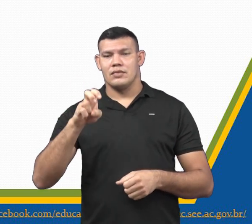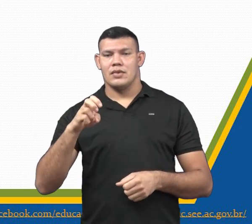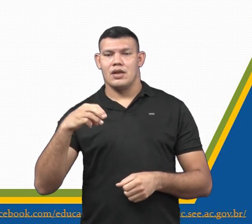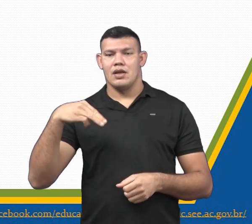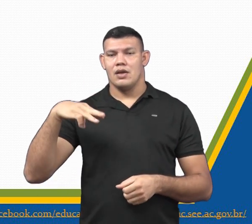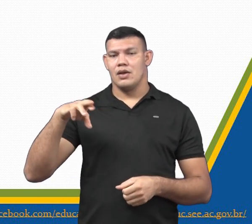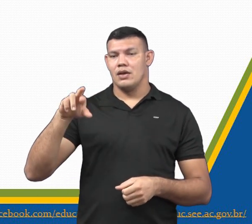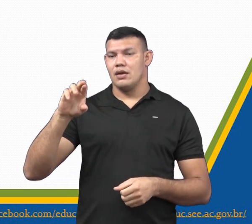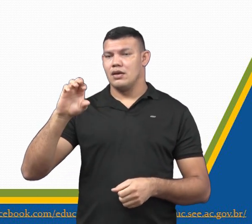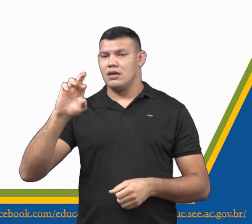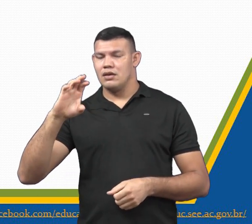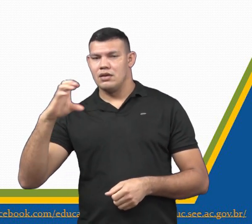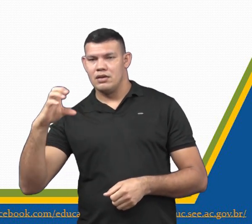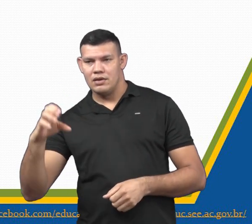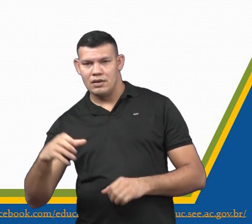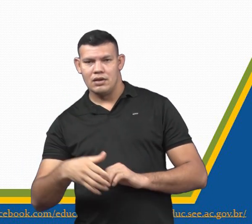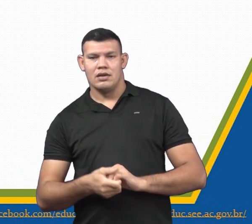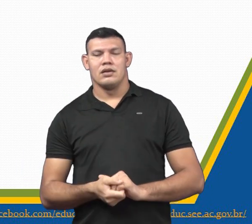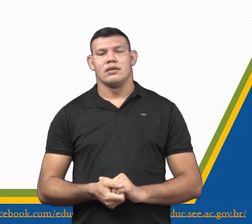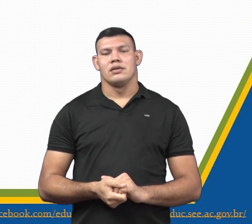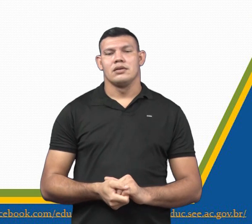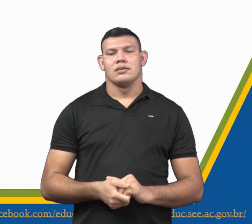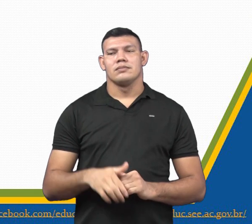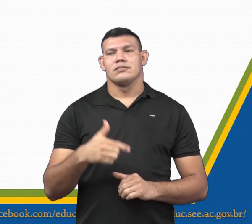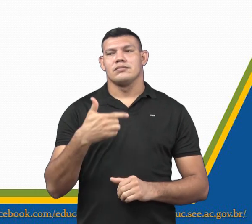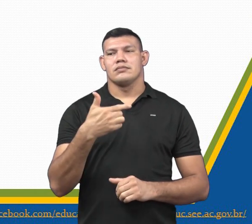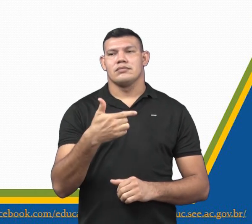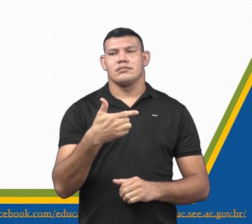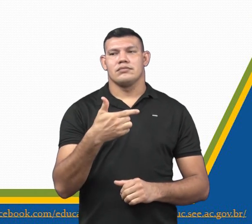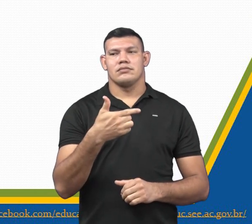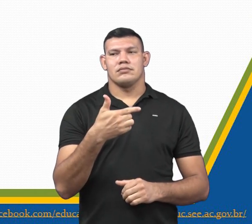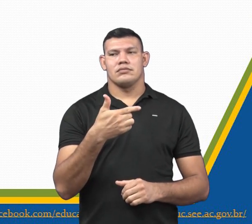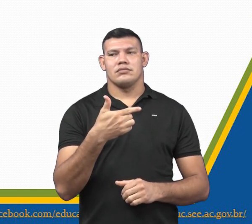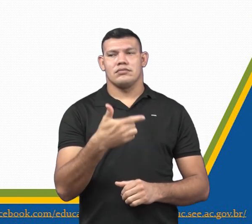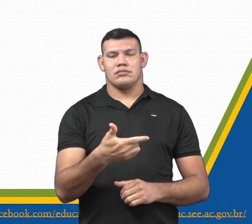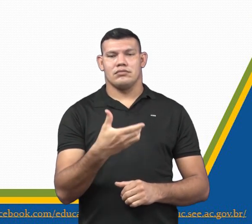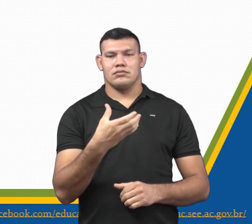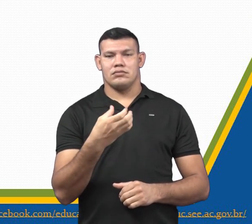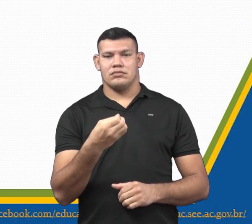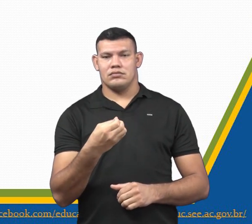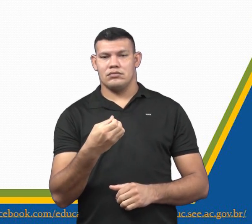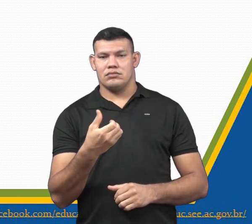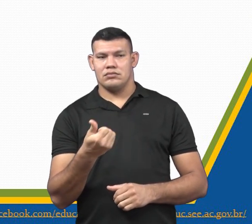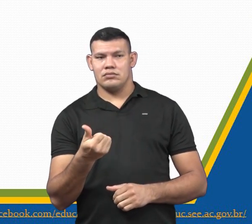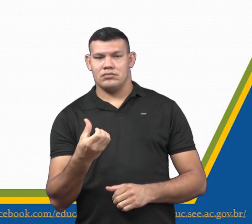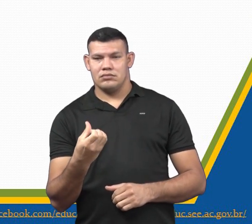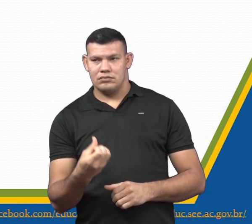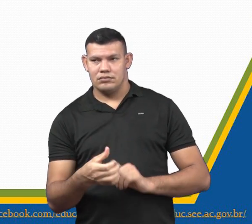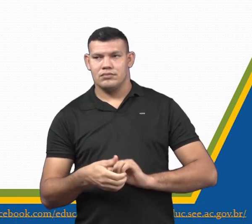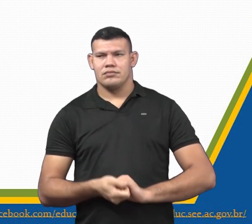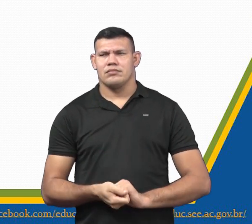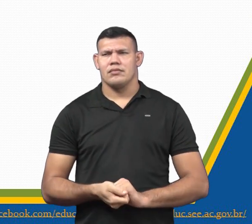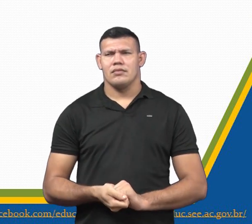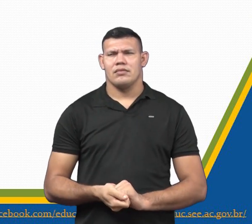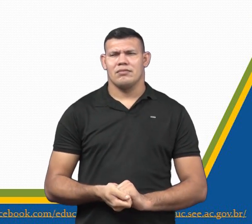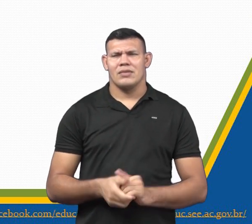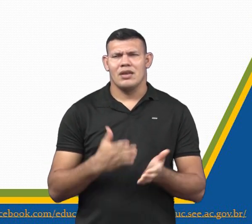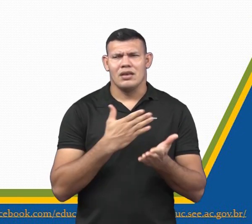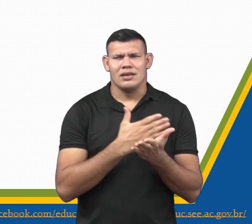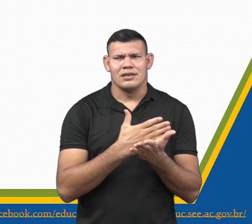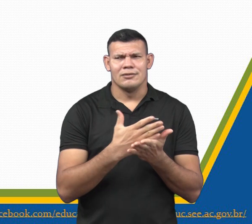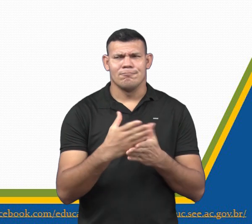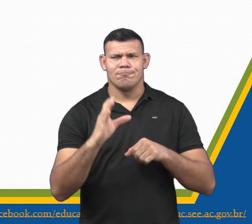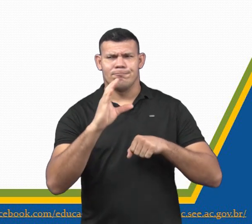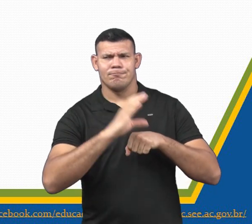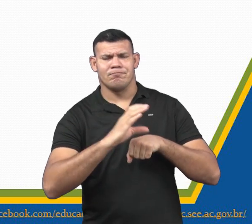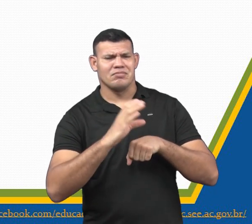Nosso início naquela cidade desconhecida não foi fácil, mas com o passar do tempo, fomos nos adaptando e